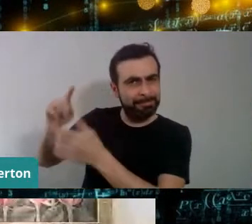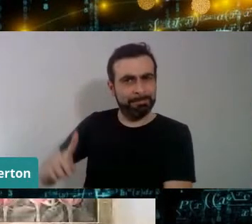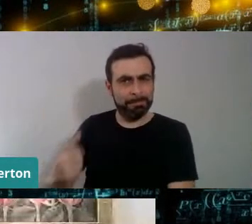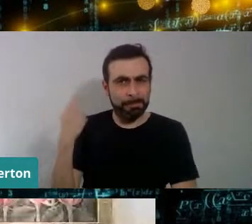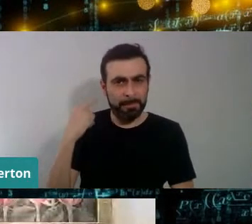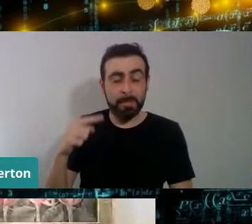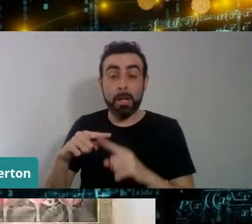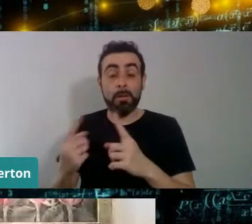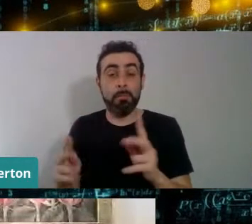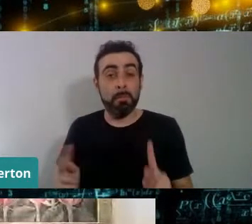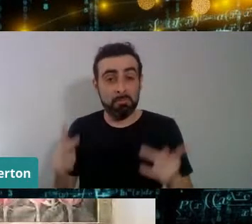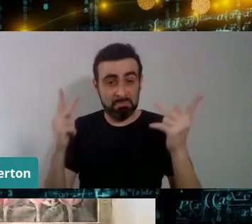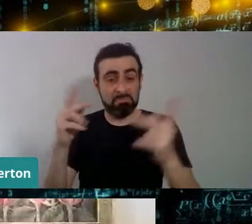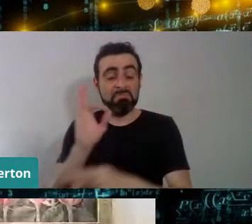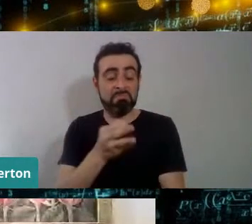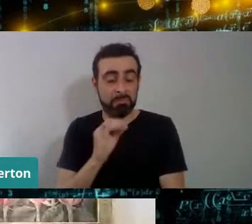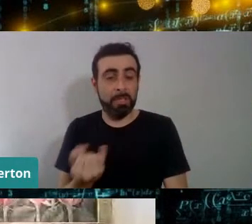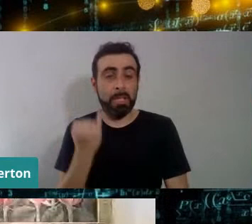né? E